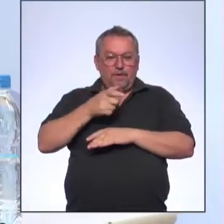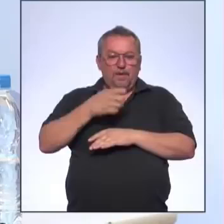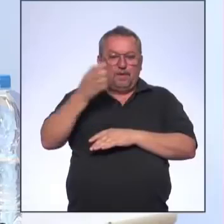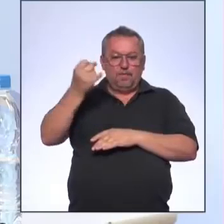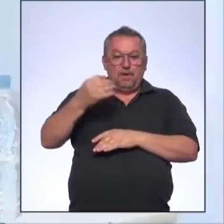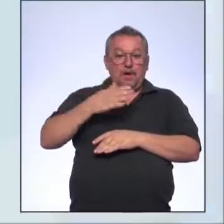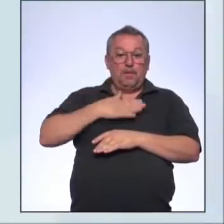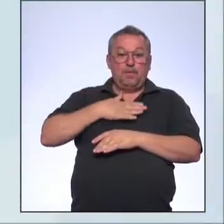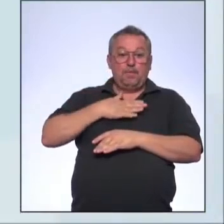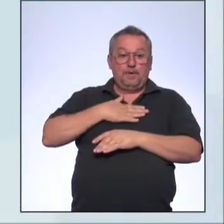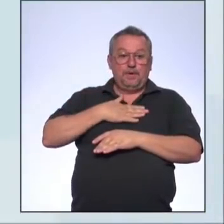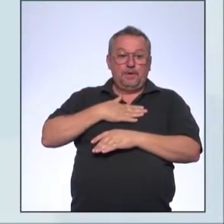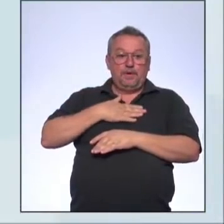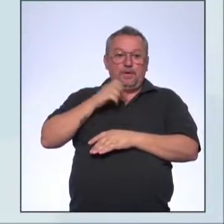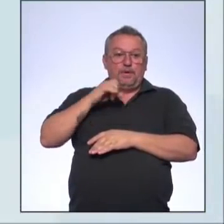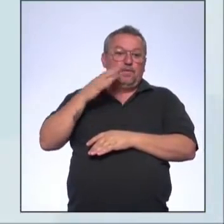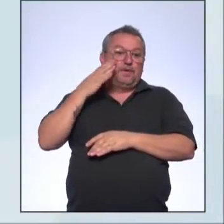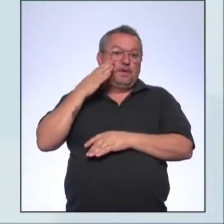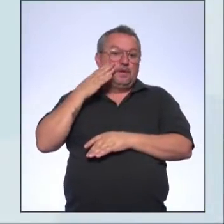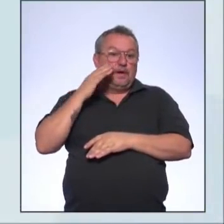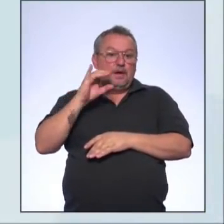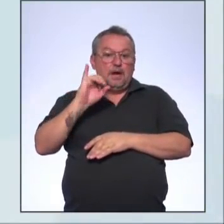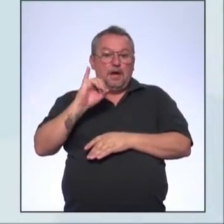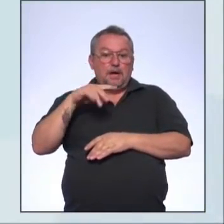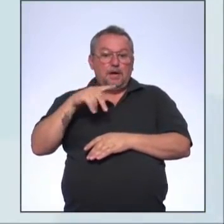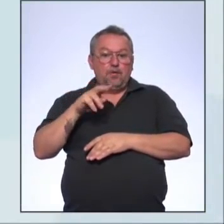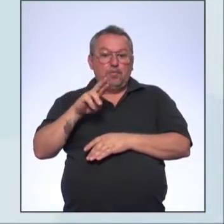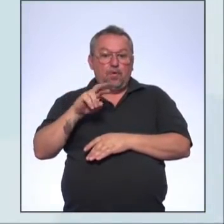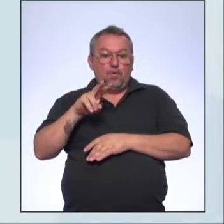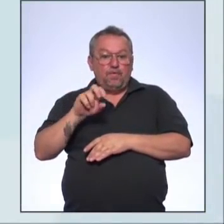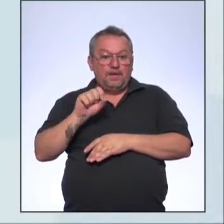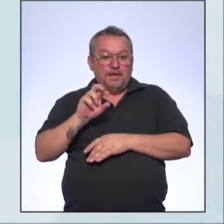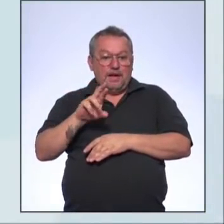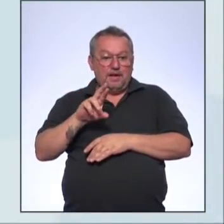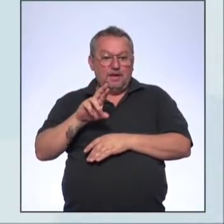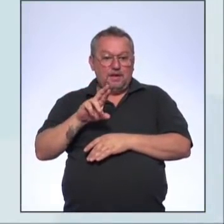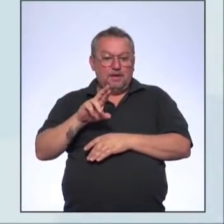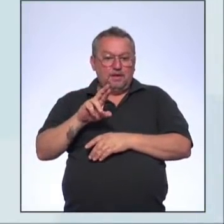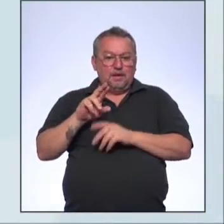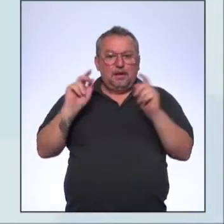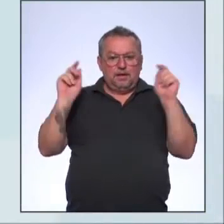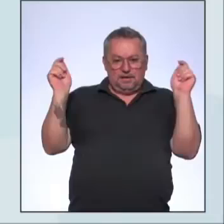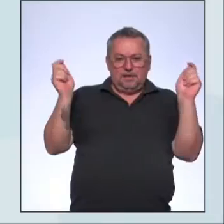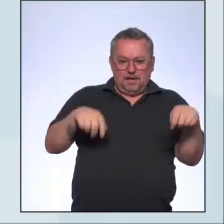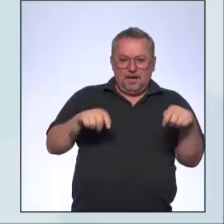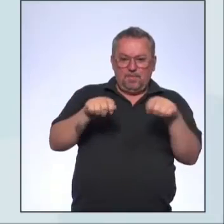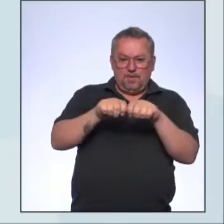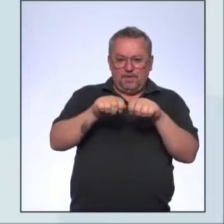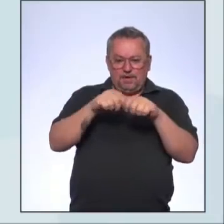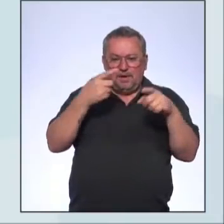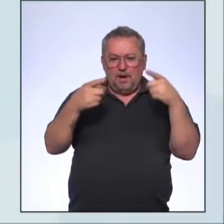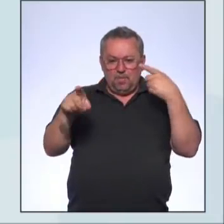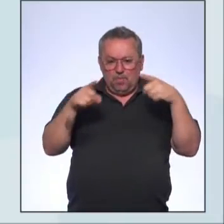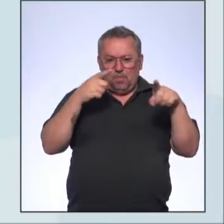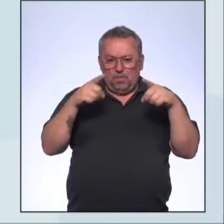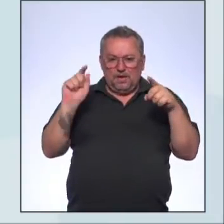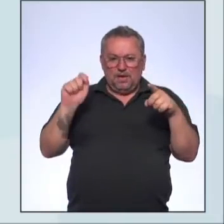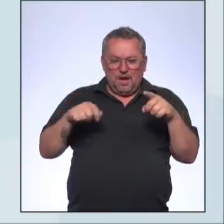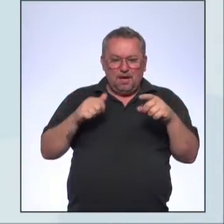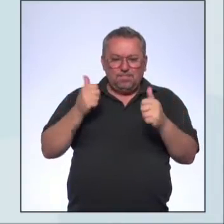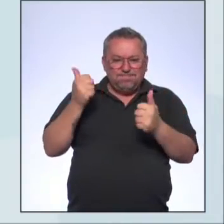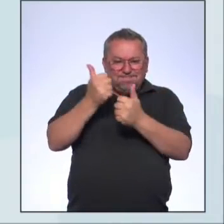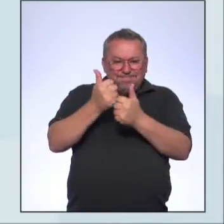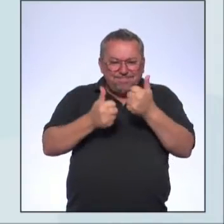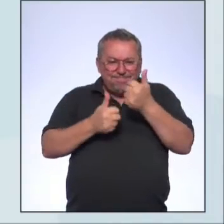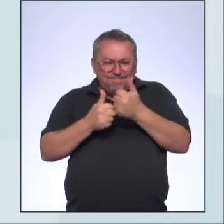para mim se você sabe o que que é improvisar e se é possível improvisar na música. Será que dá para improvisar?